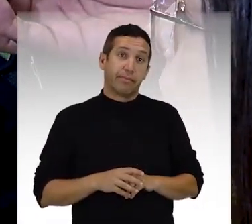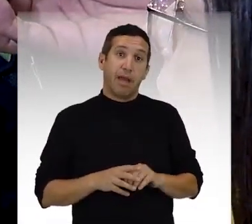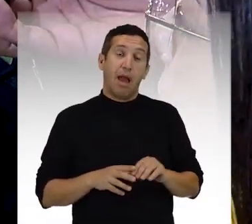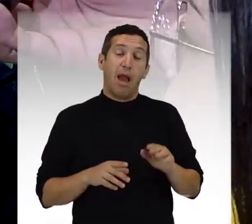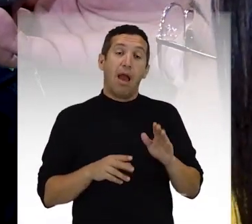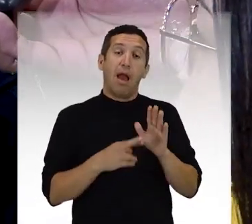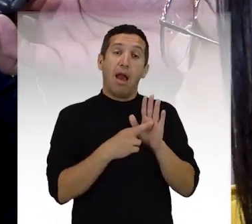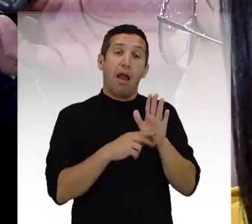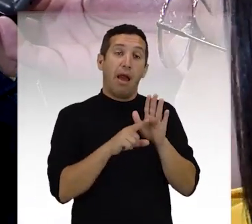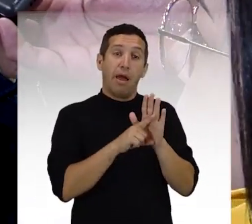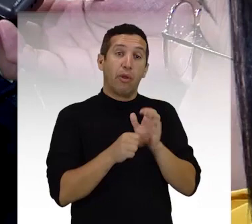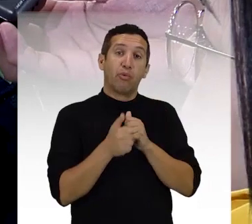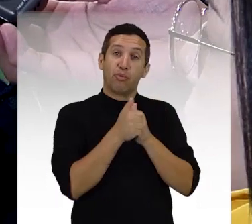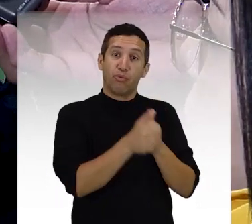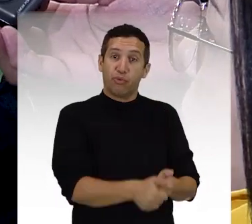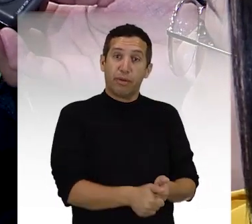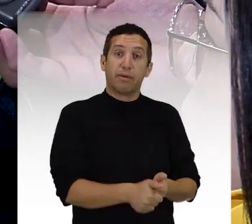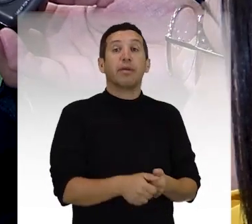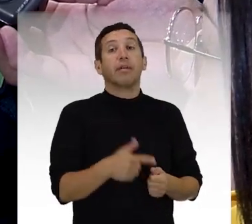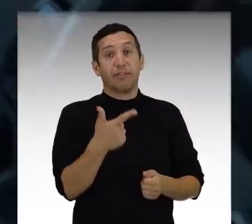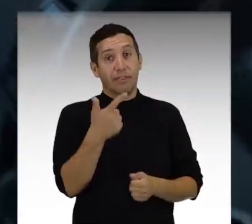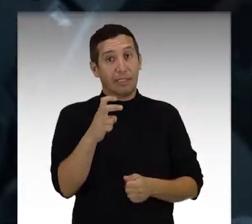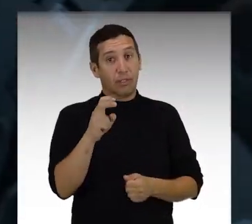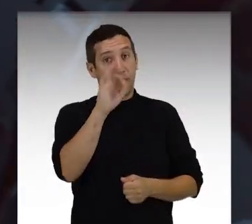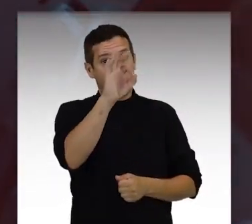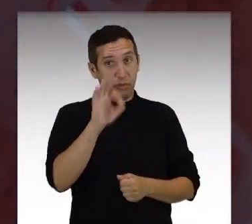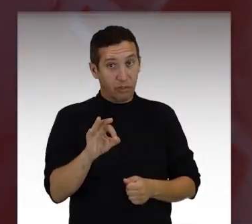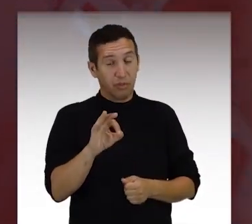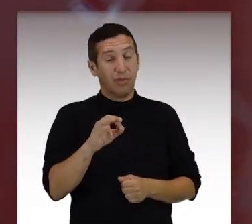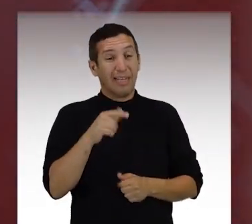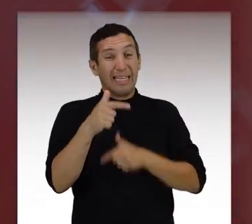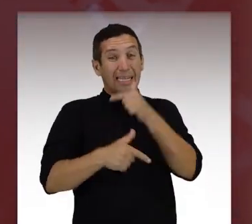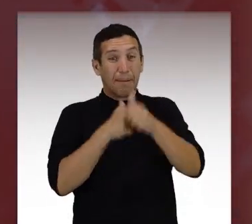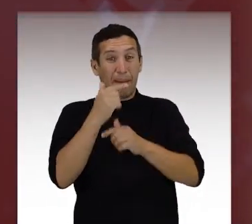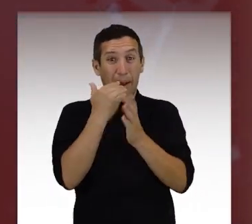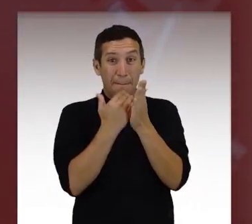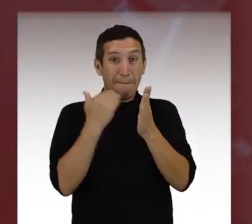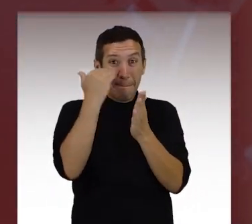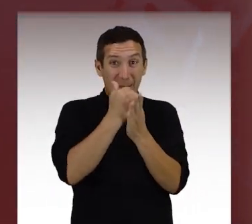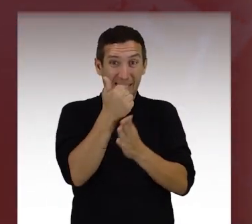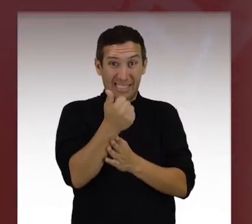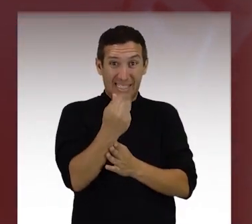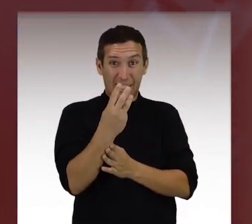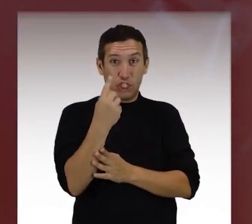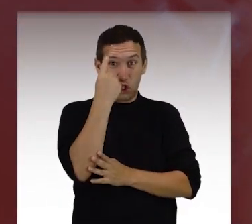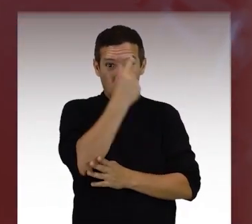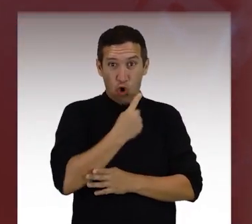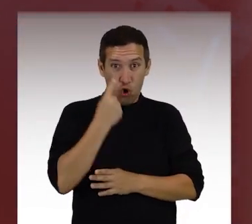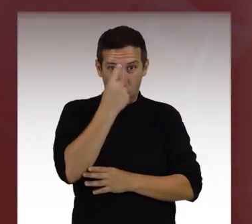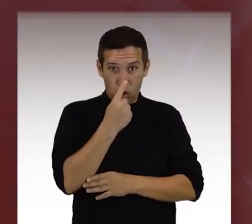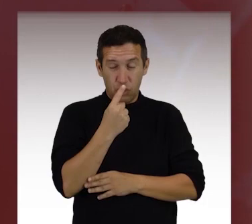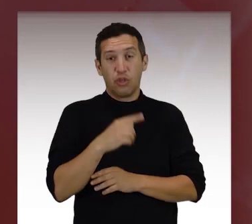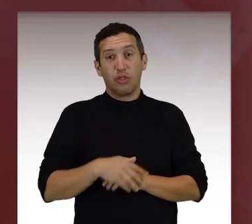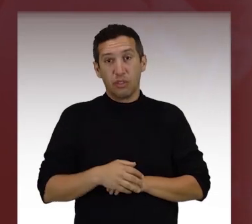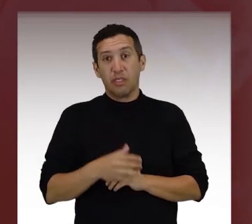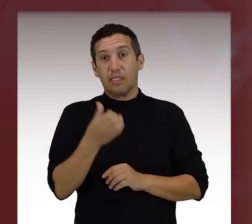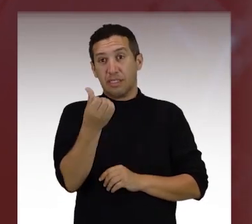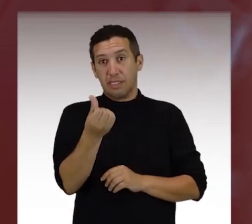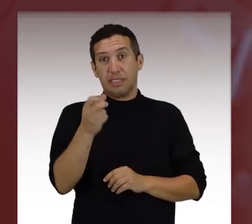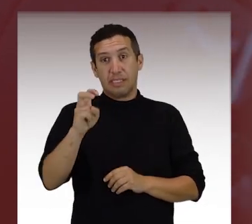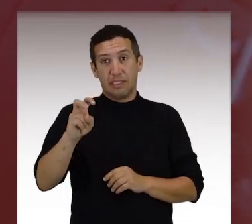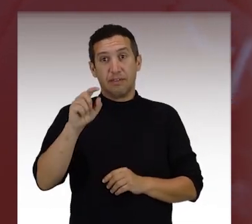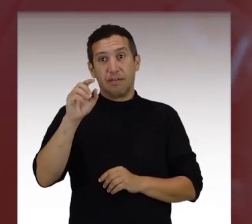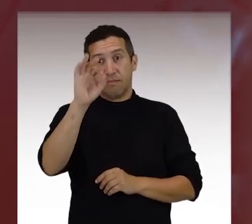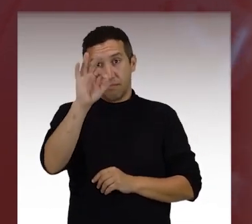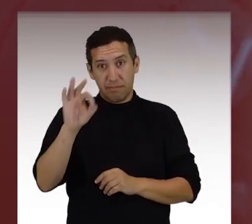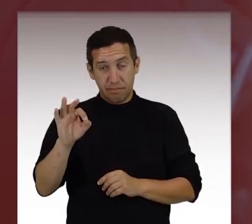trabalho, inclusive permitido por lei. Dados do MPT apontam que 25% dos profissionais trabalham